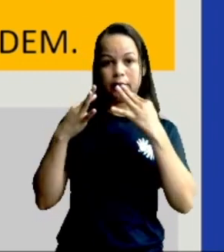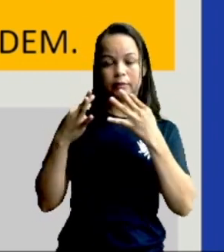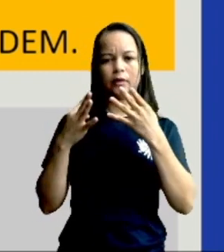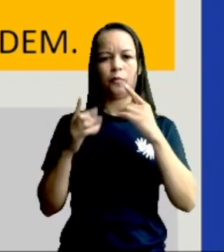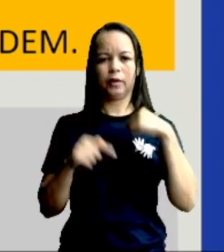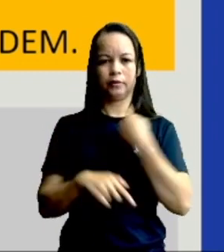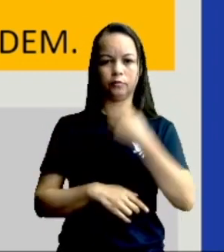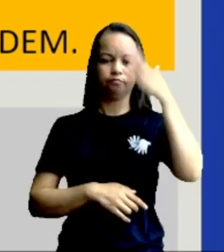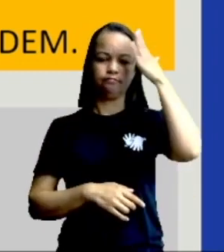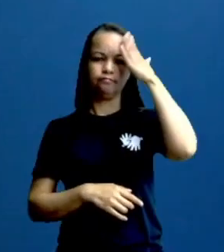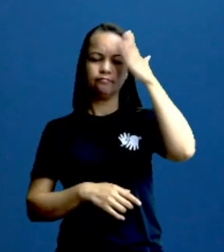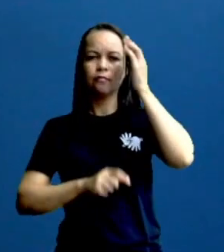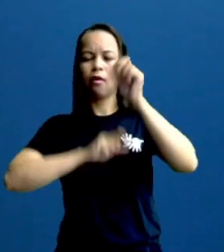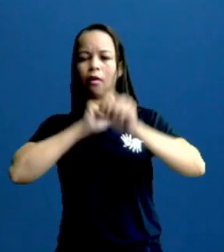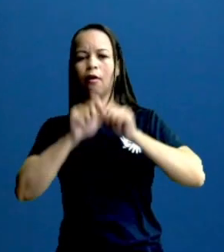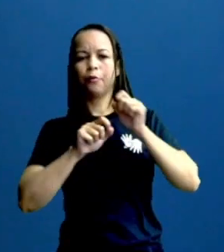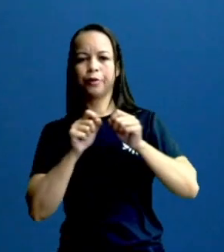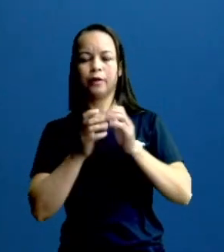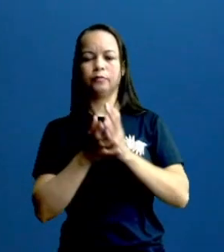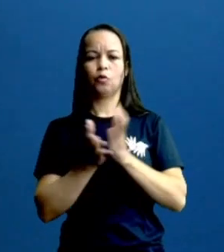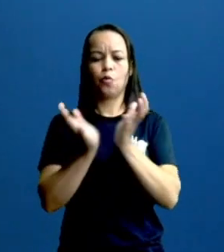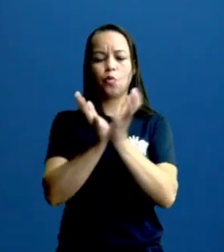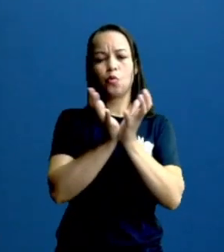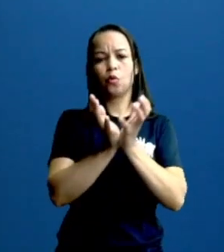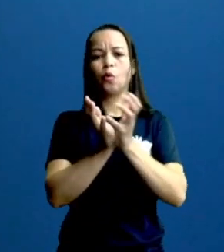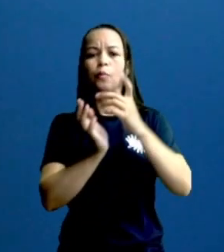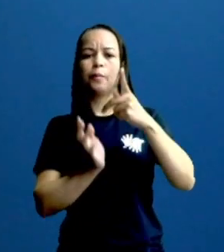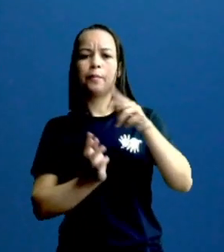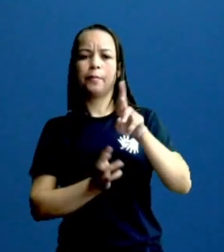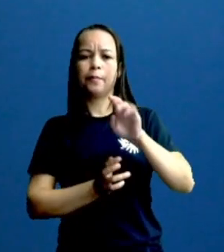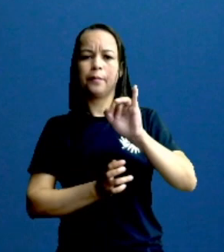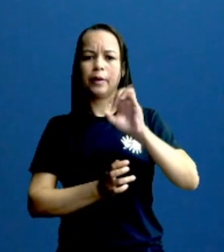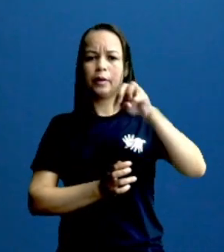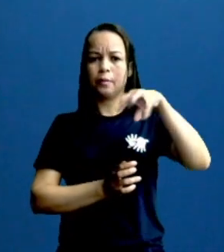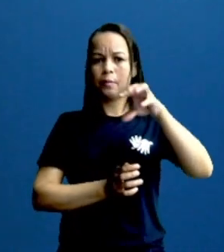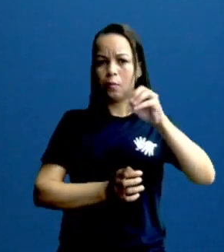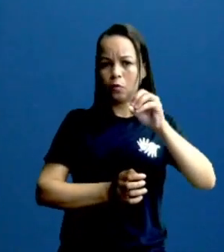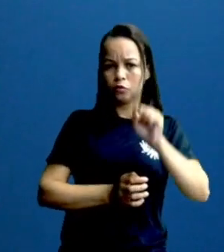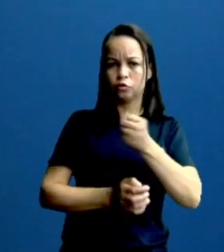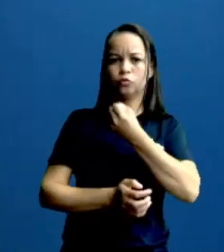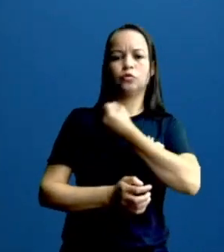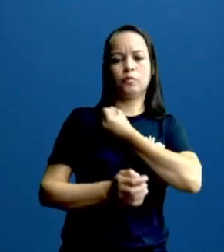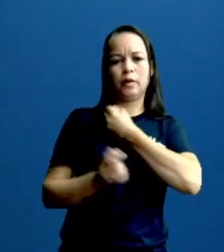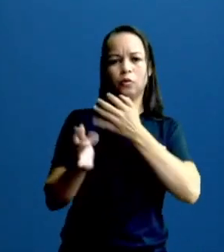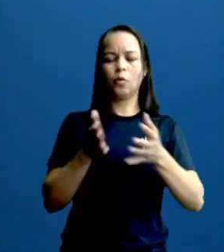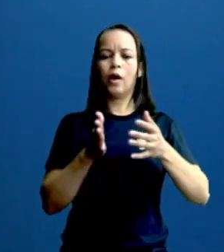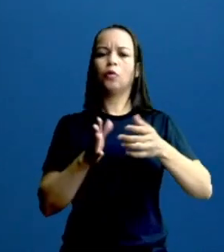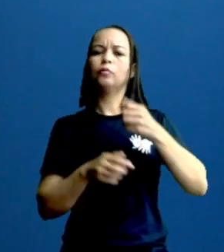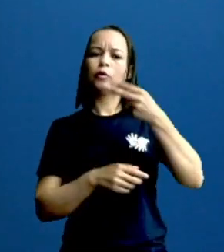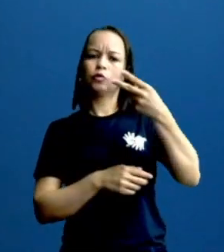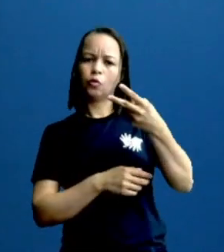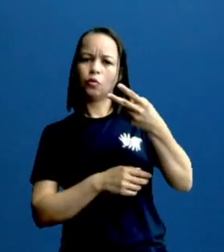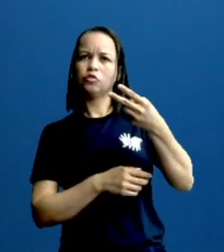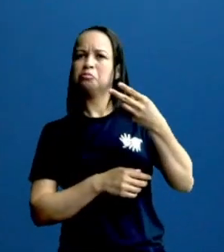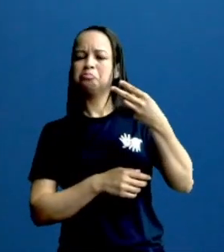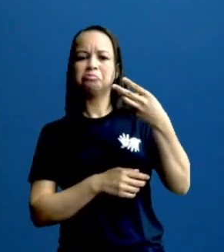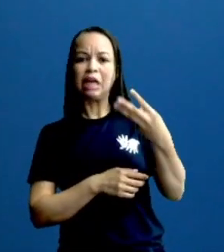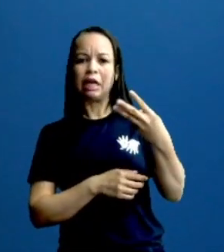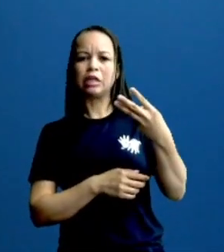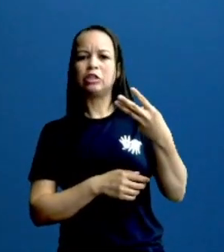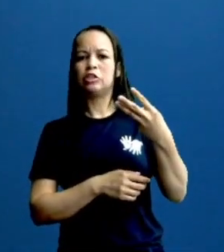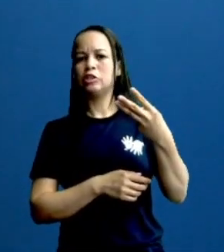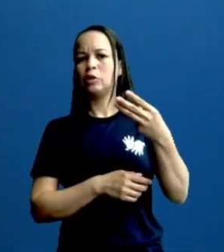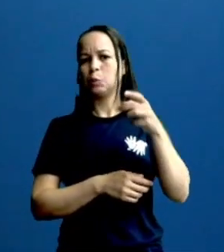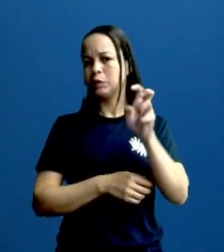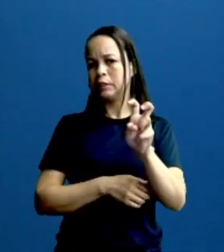entender. O conjunto dos números primos. Quais são os números primos? O número 2, o número 3, o número 5, o número